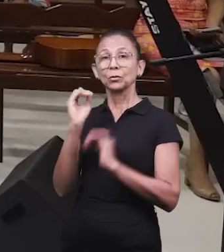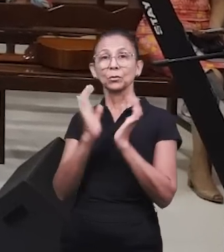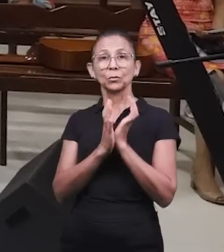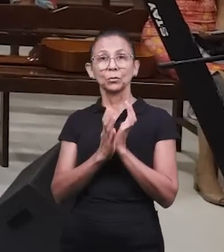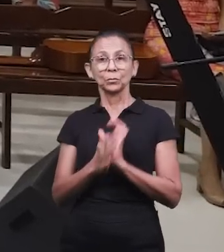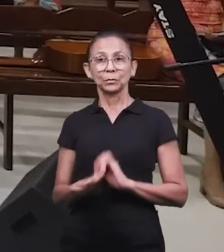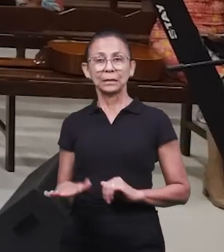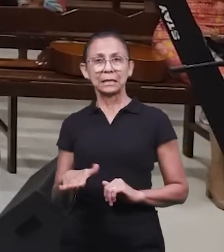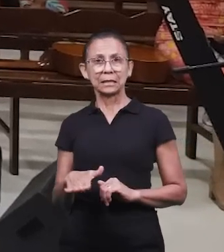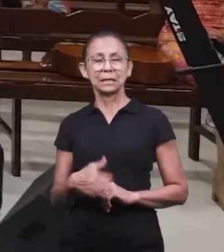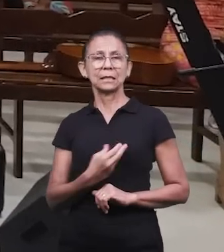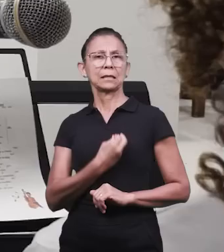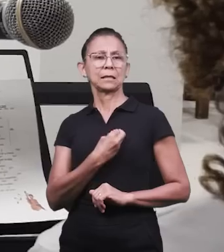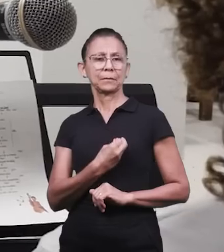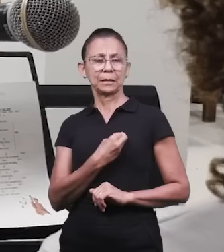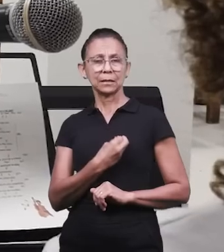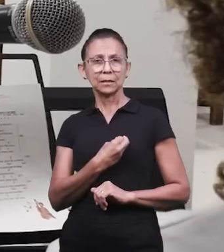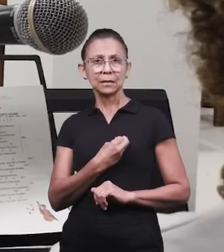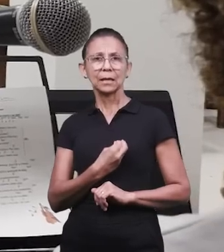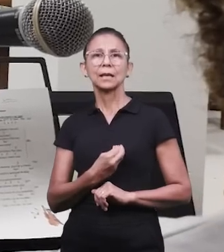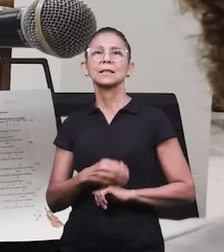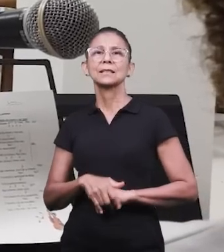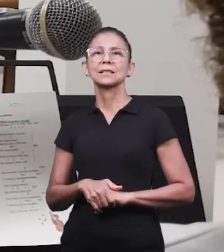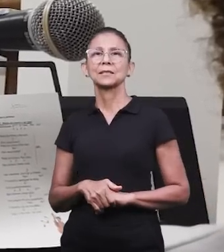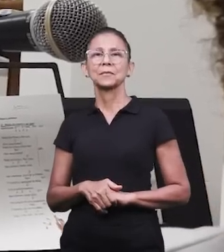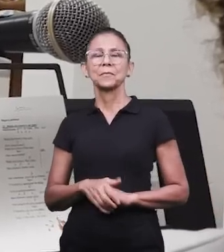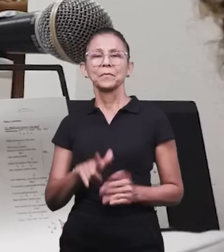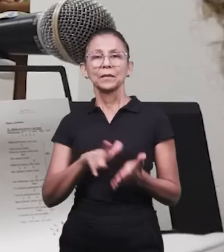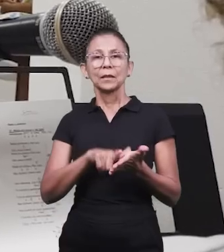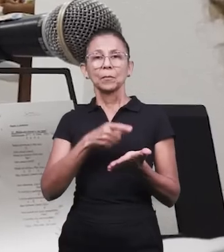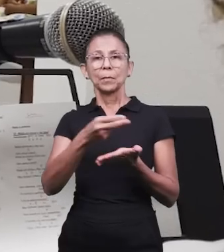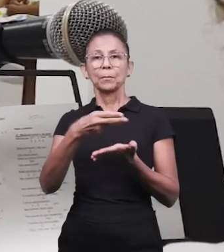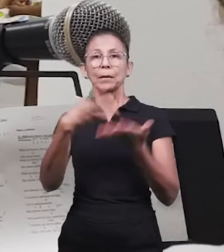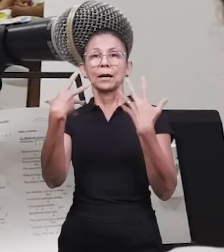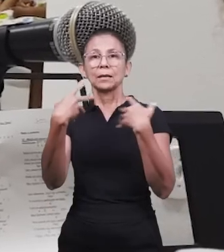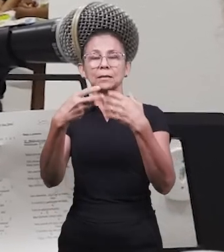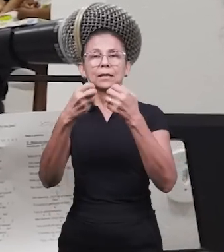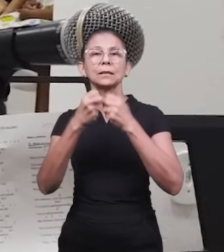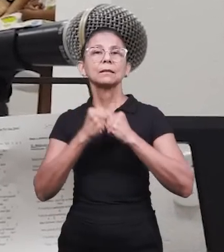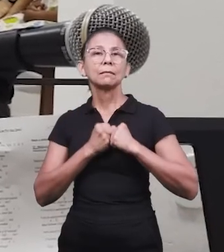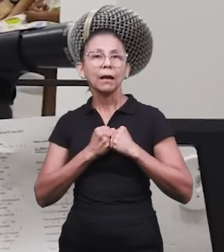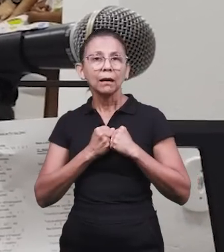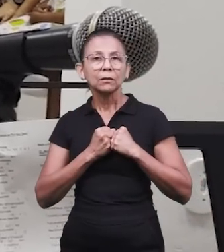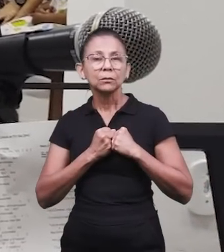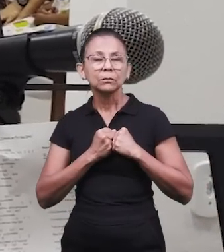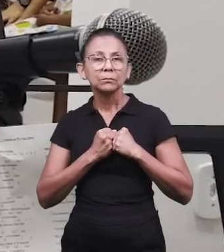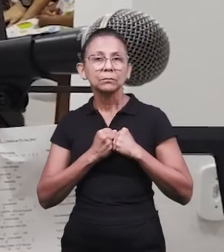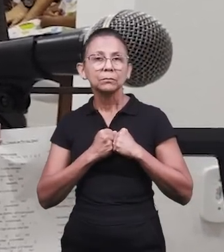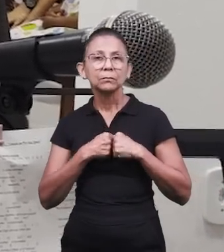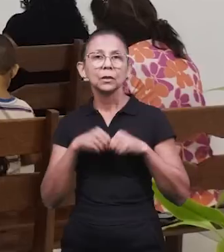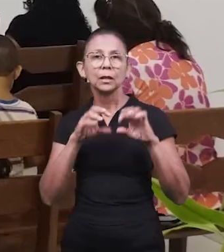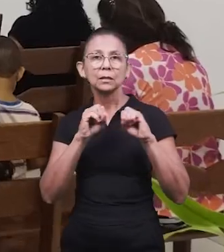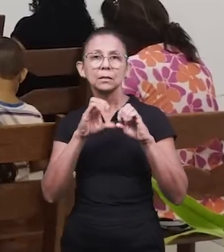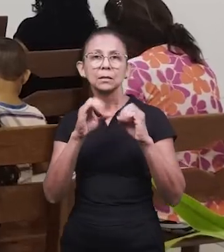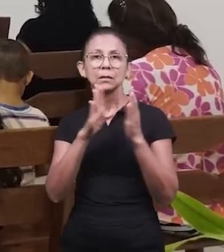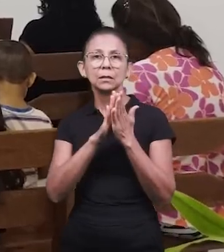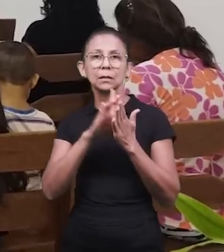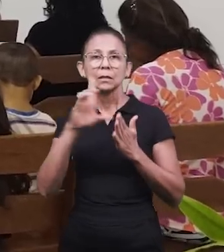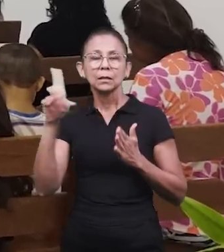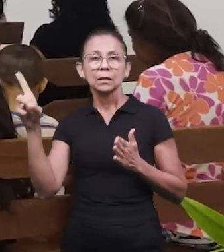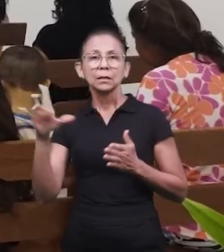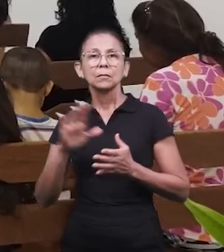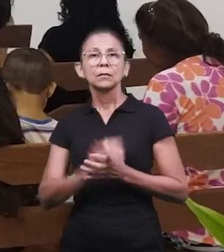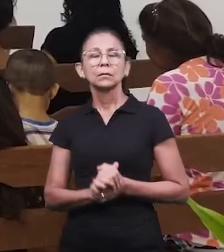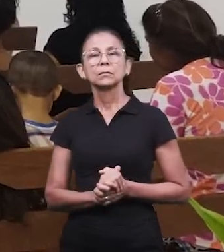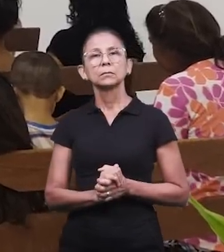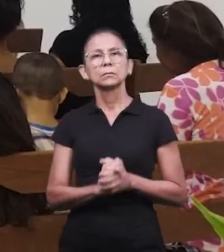Cias, com a presença das crianças que aceitaram o convite e receberam o ensino da Palavra do Senhor. E tiveram